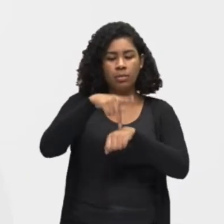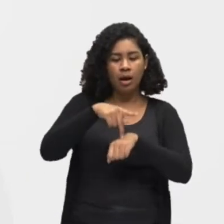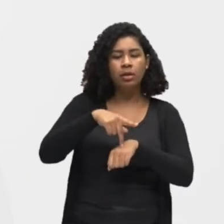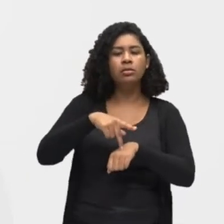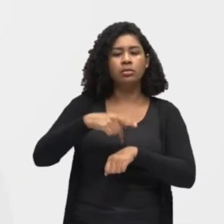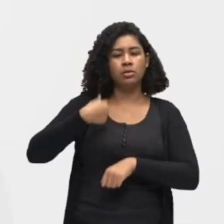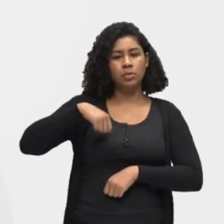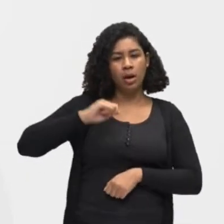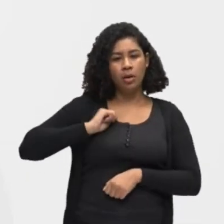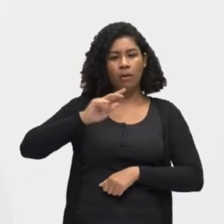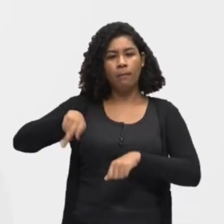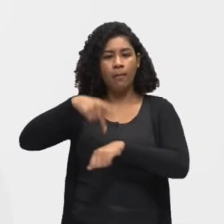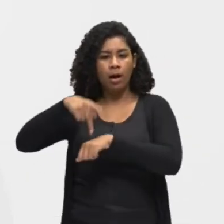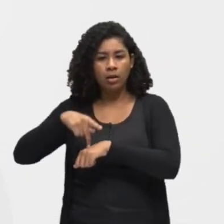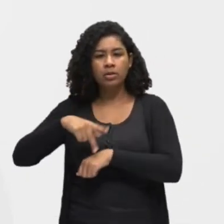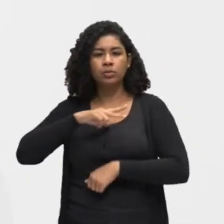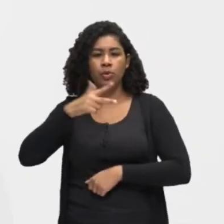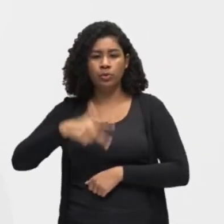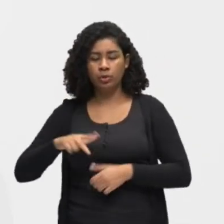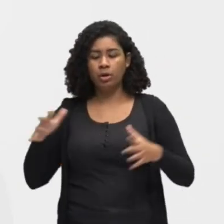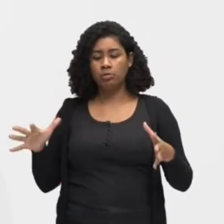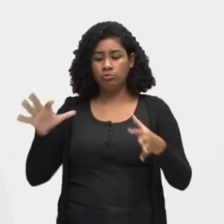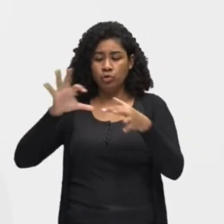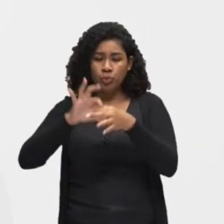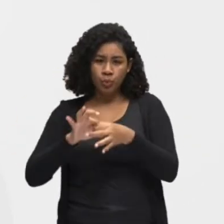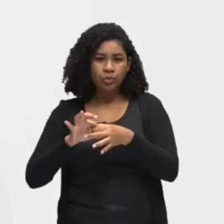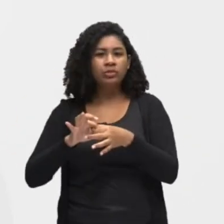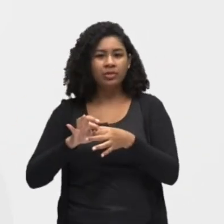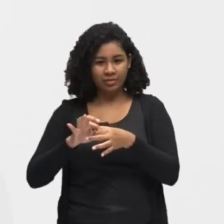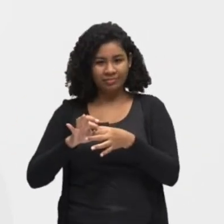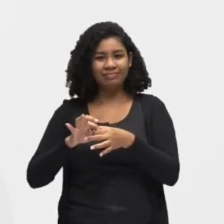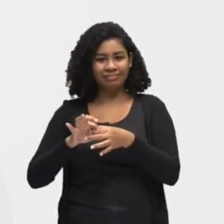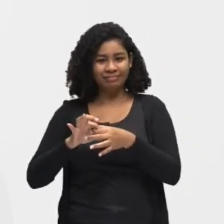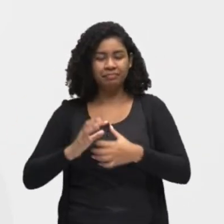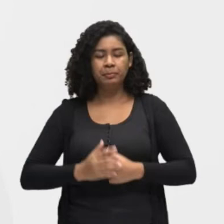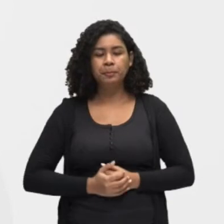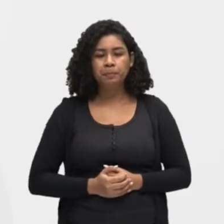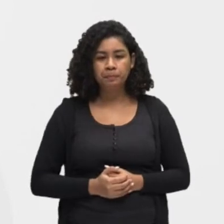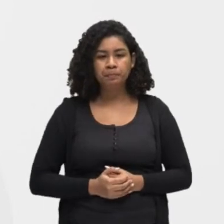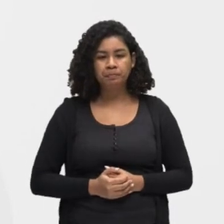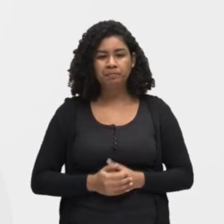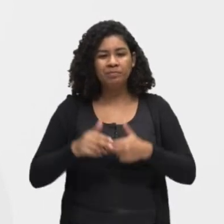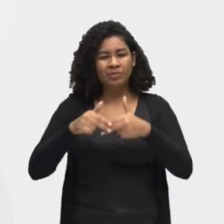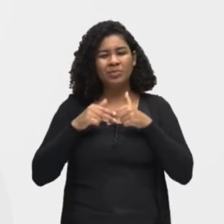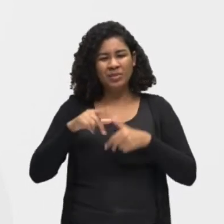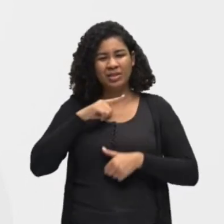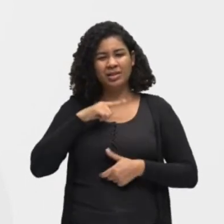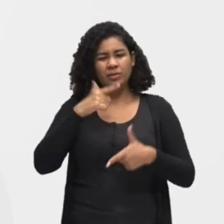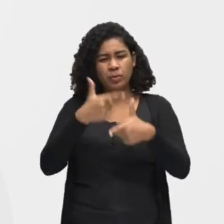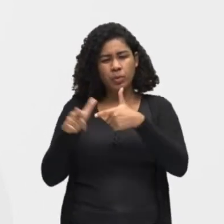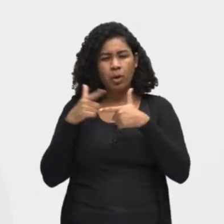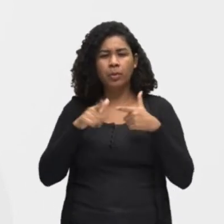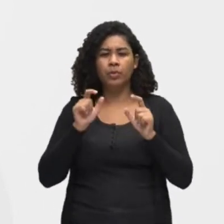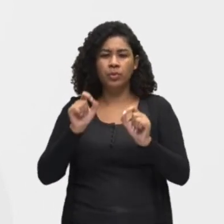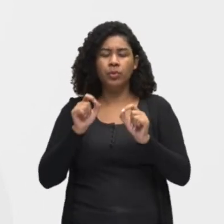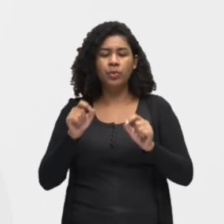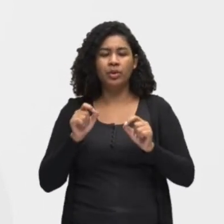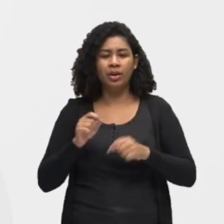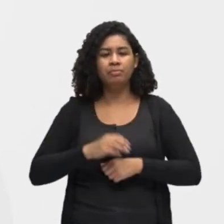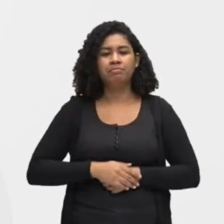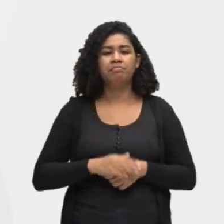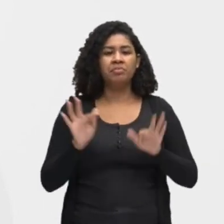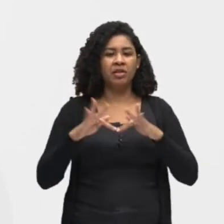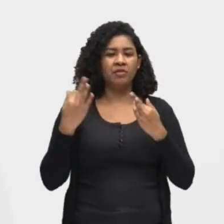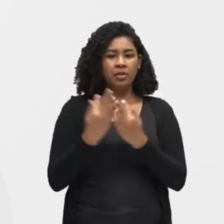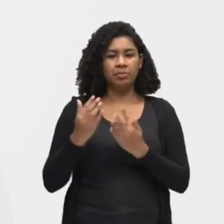portuguesa, a partir de uma crise sucessória lá no trono português. Essa crise de sucessão decretou o fim da dinastia de Aves